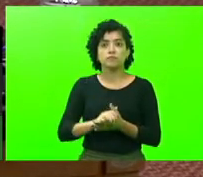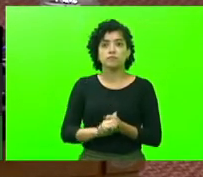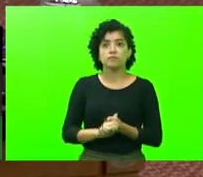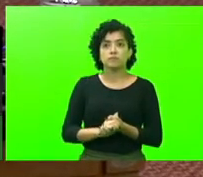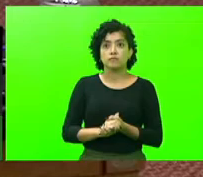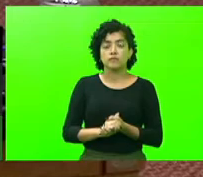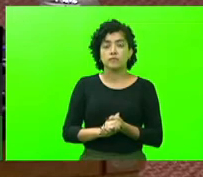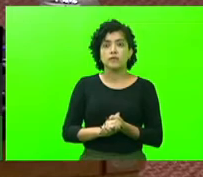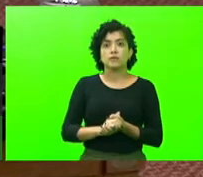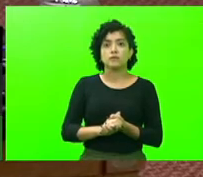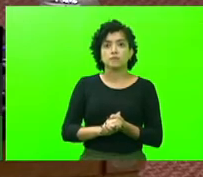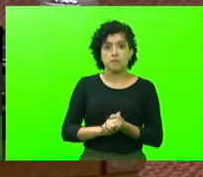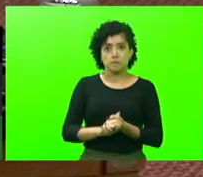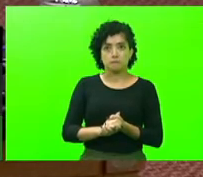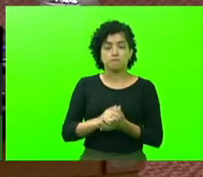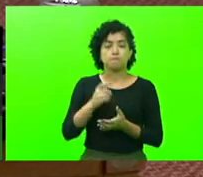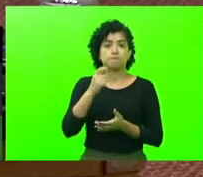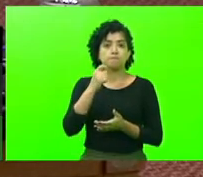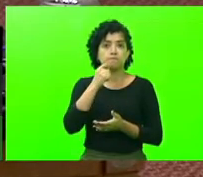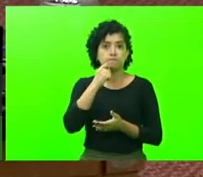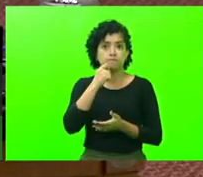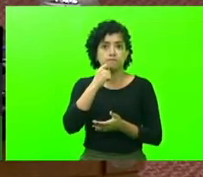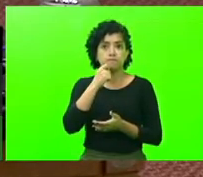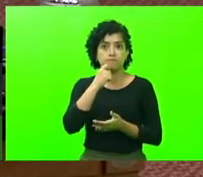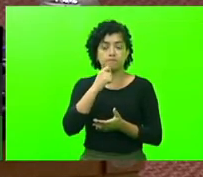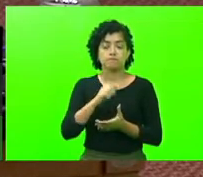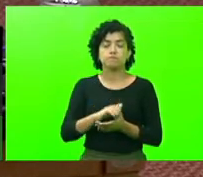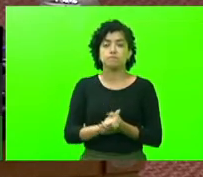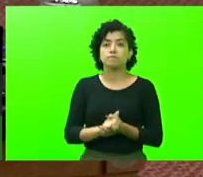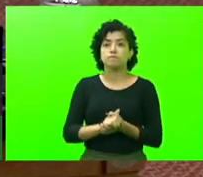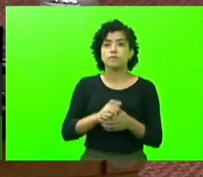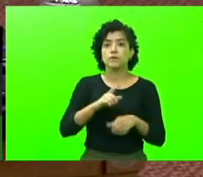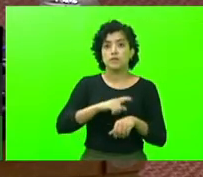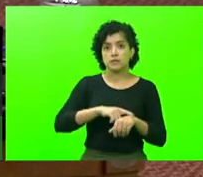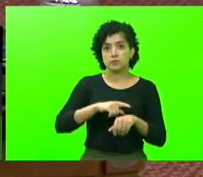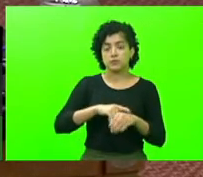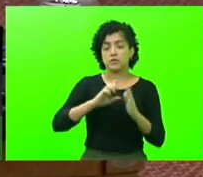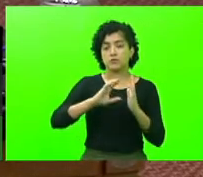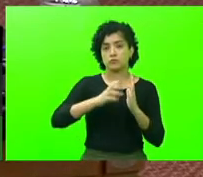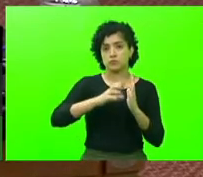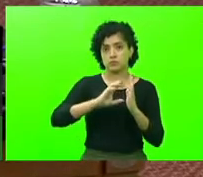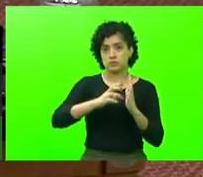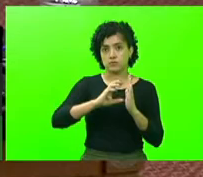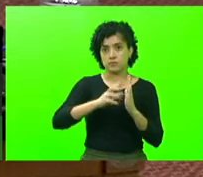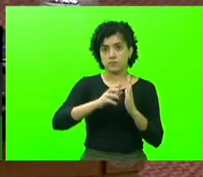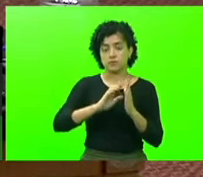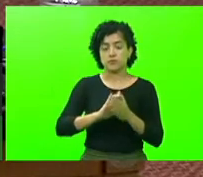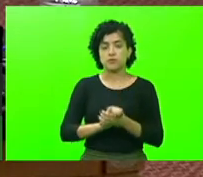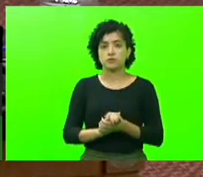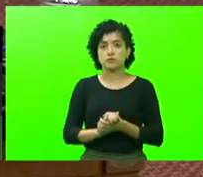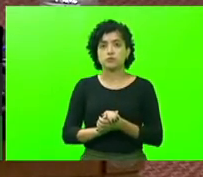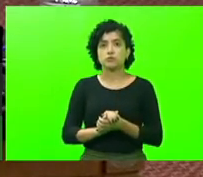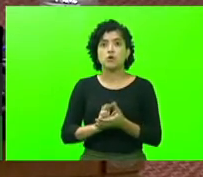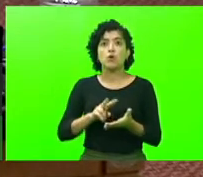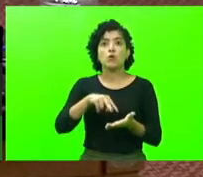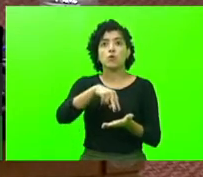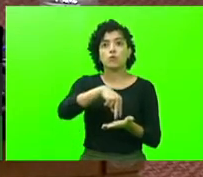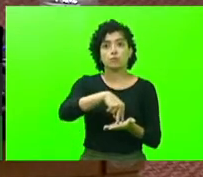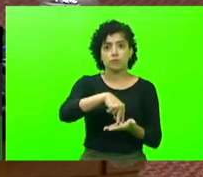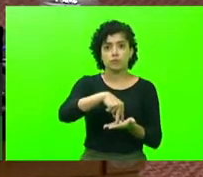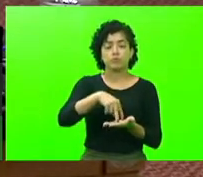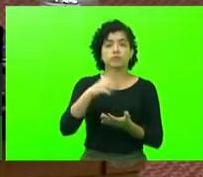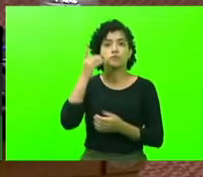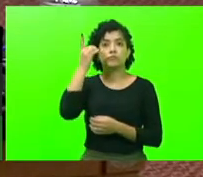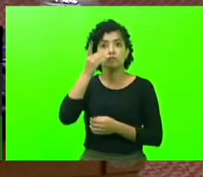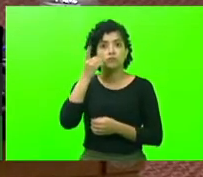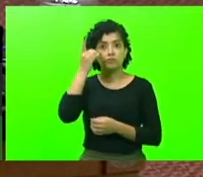senhora deputada Ana Campagnolo. Grande expediente. Neste horário, destinado aos partidos políticos, fez uso da palavra o